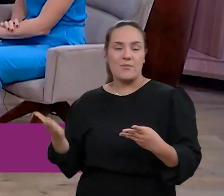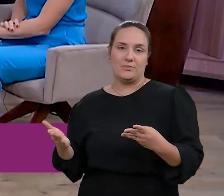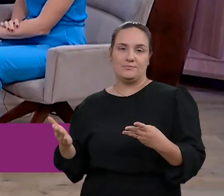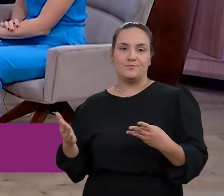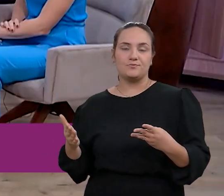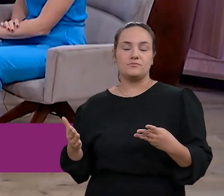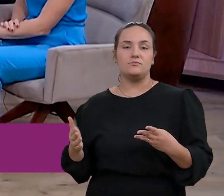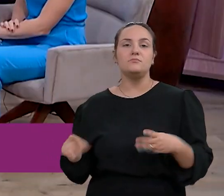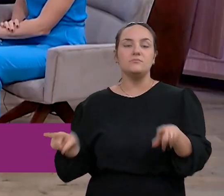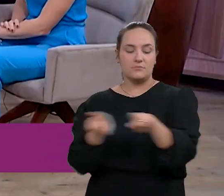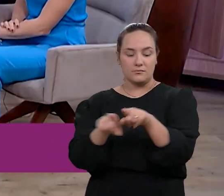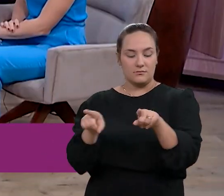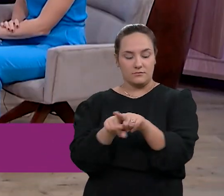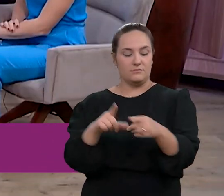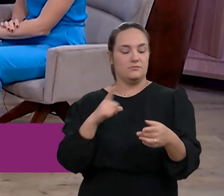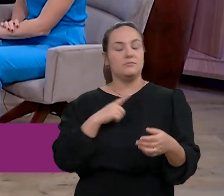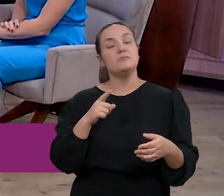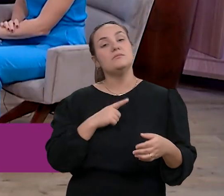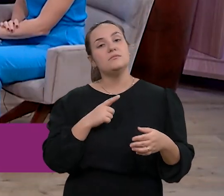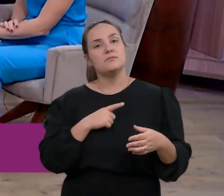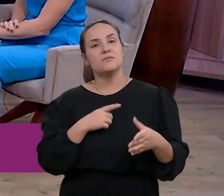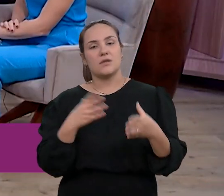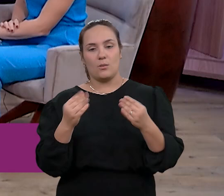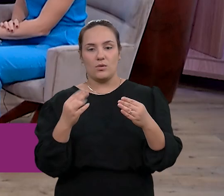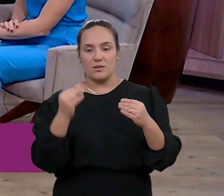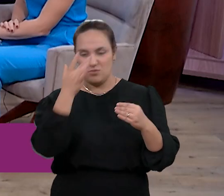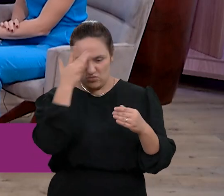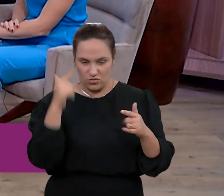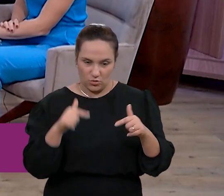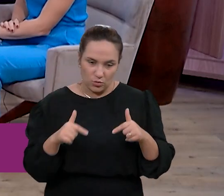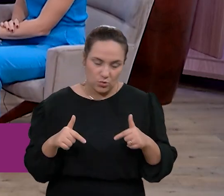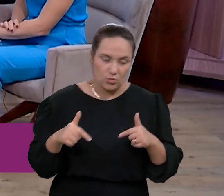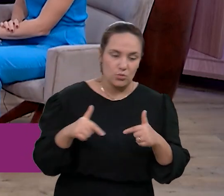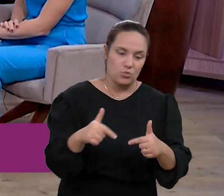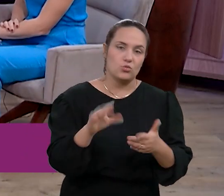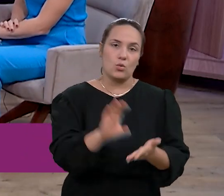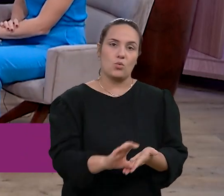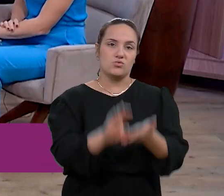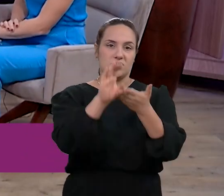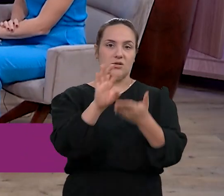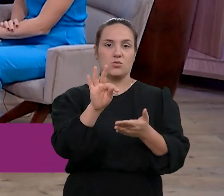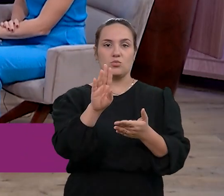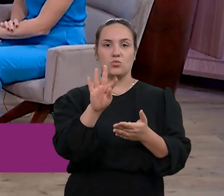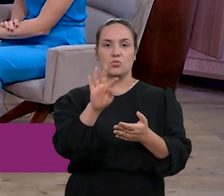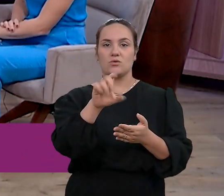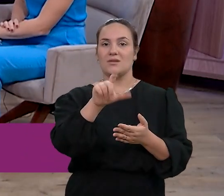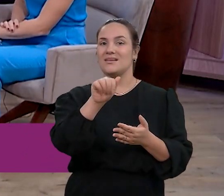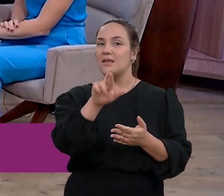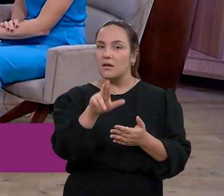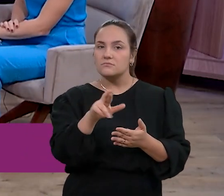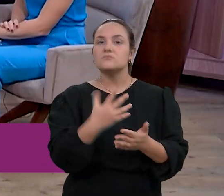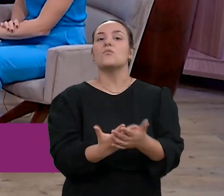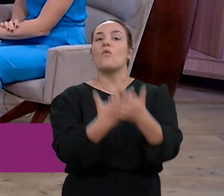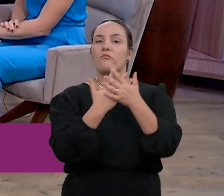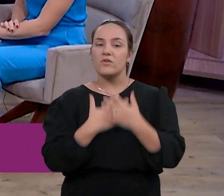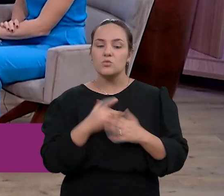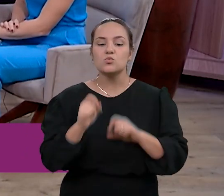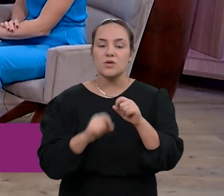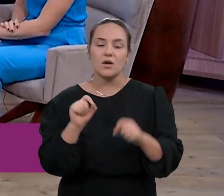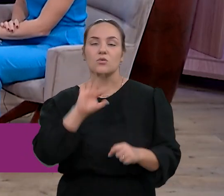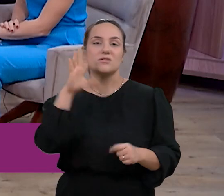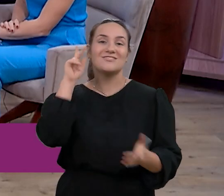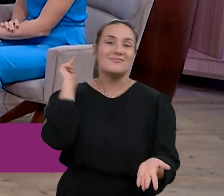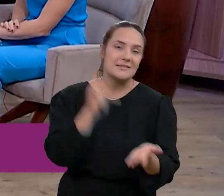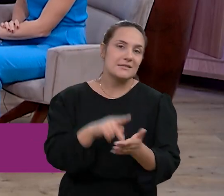Eh nós temos eh muitos ativistas de conselheiros tutelares por exemplo que nos dizem Quais são as